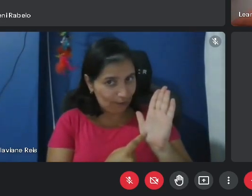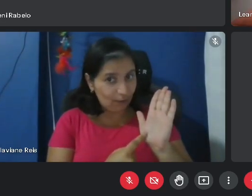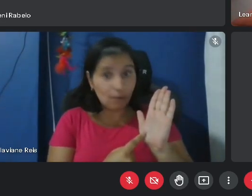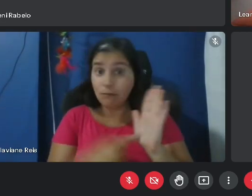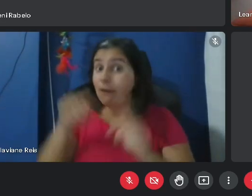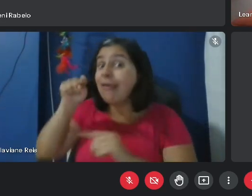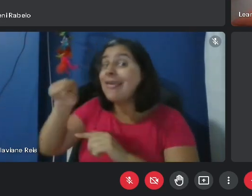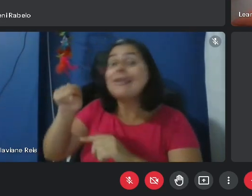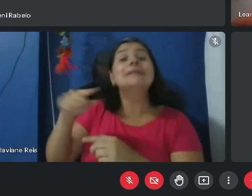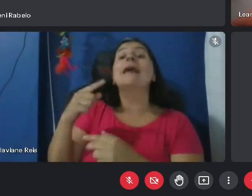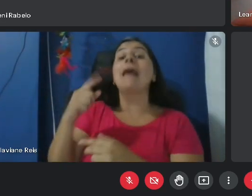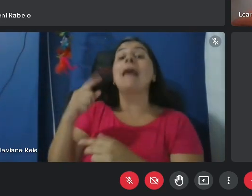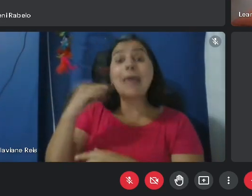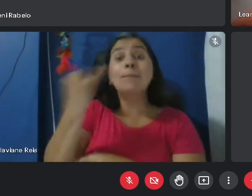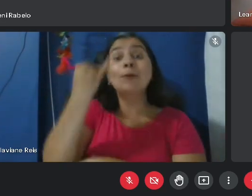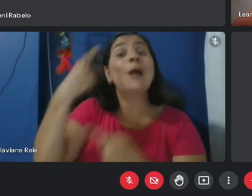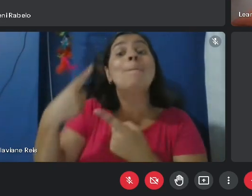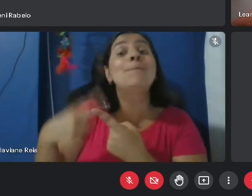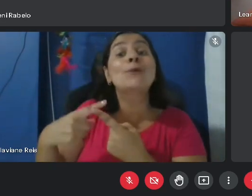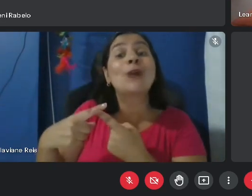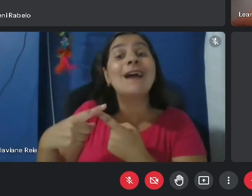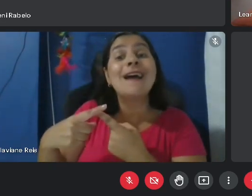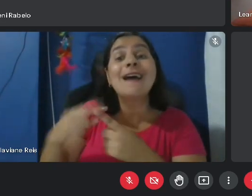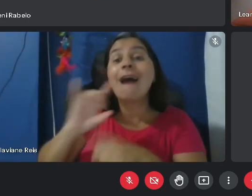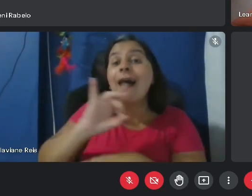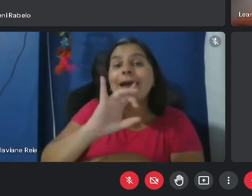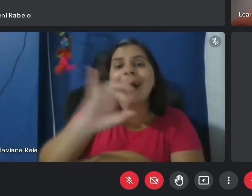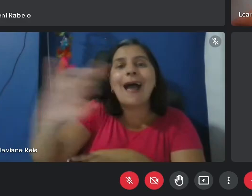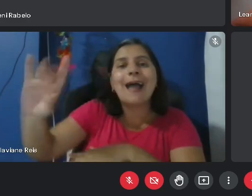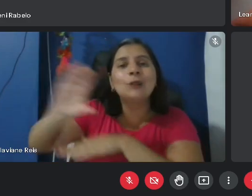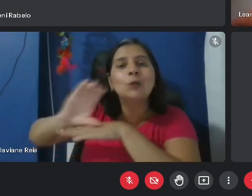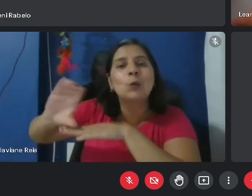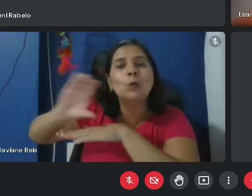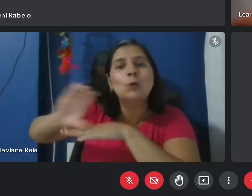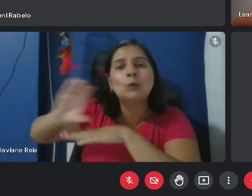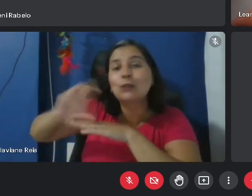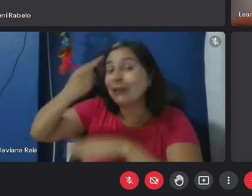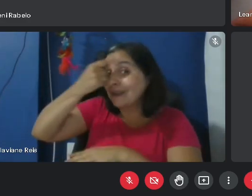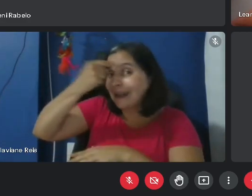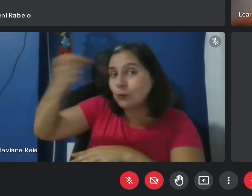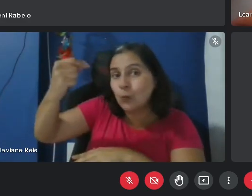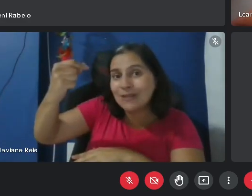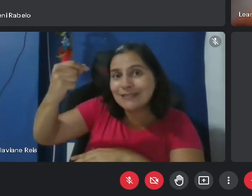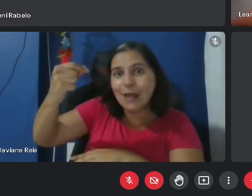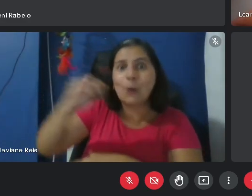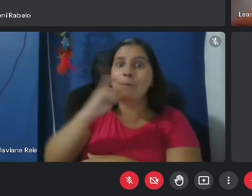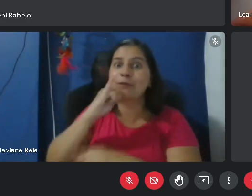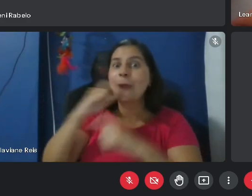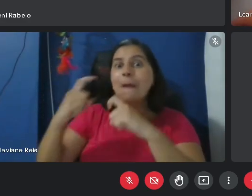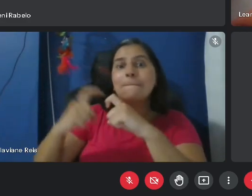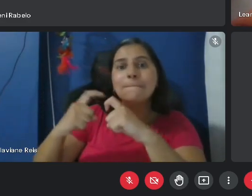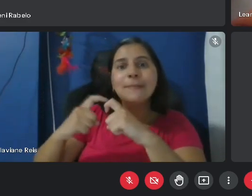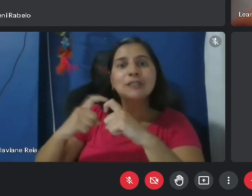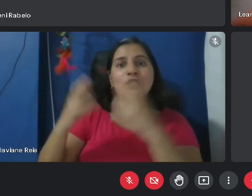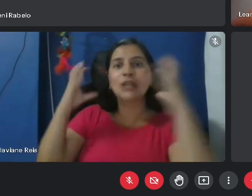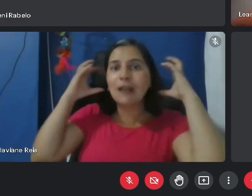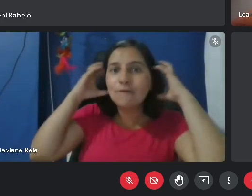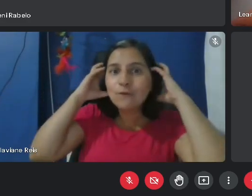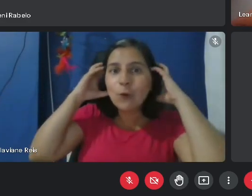os decretos. E aí é importante o quê? Que cada